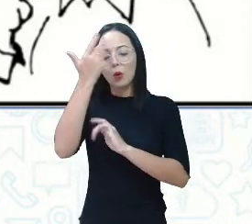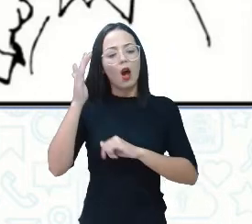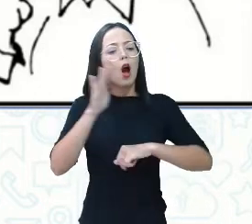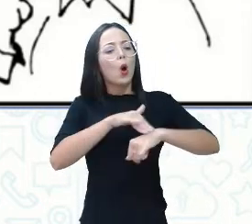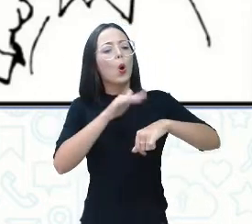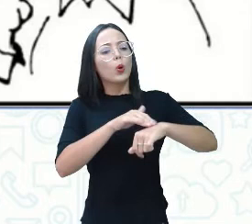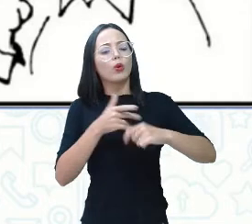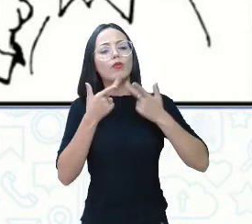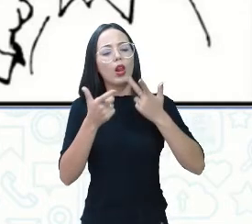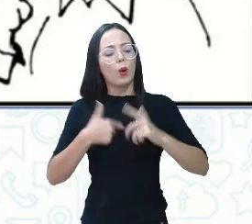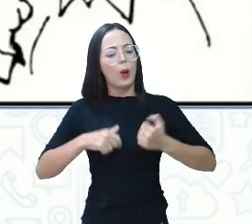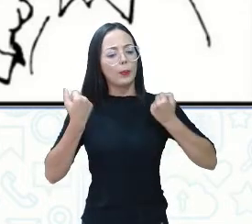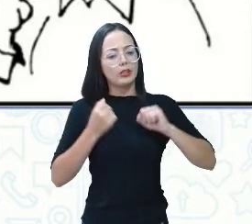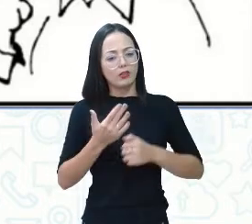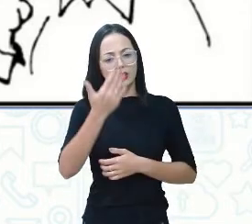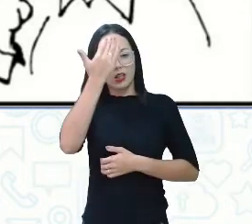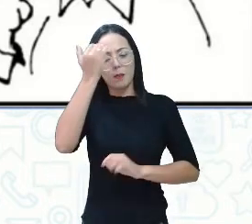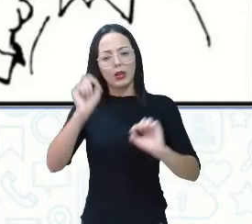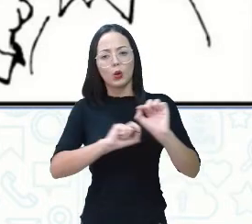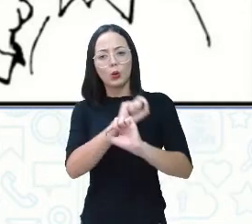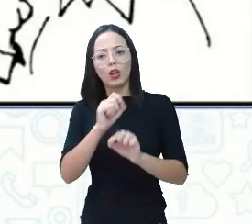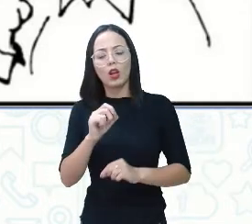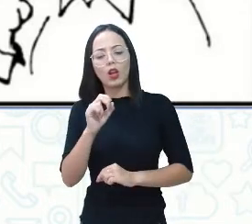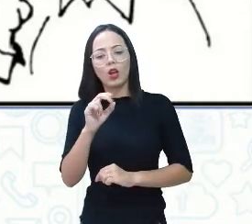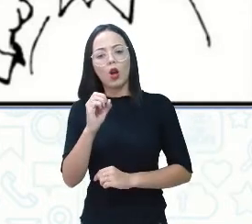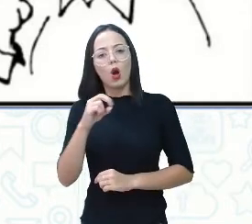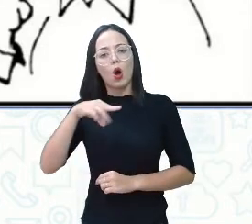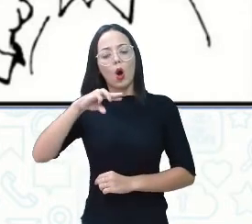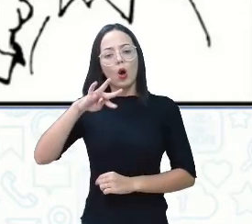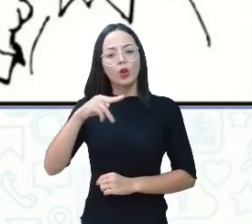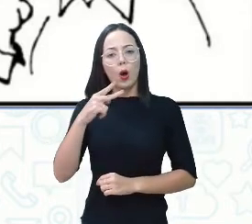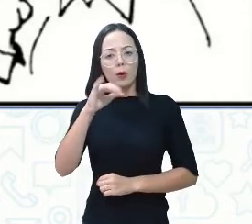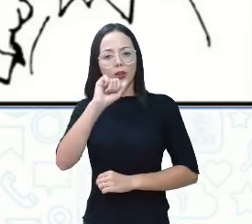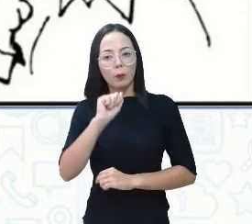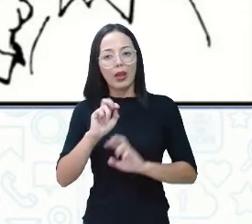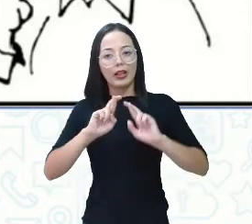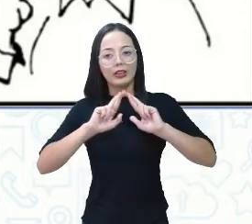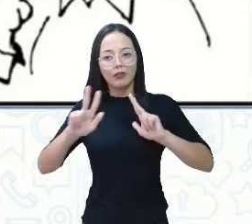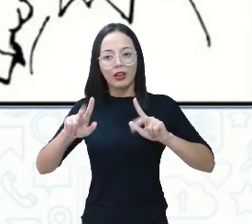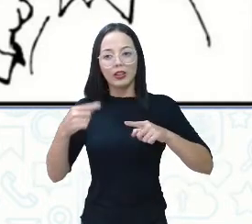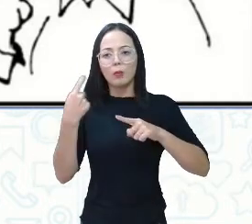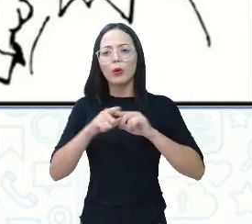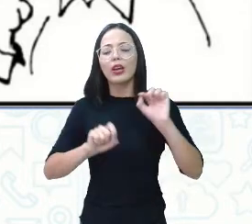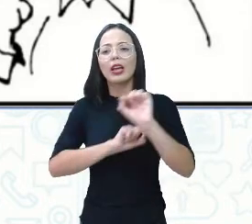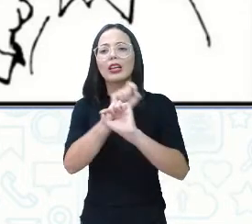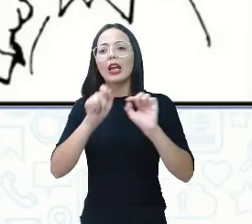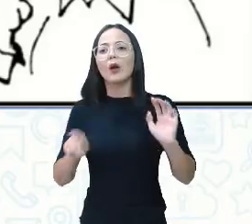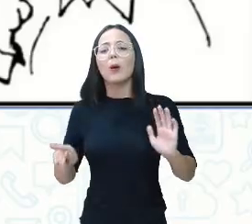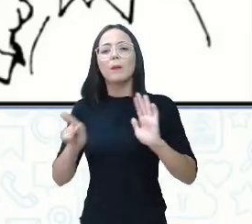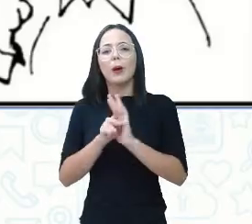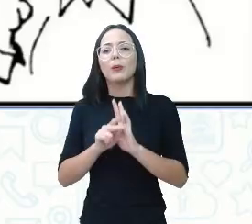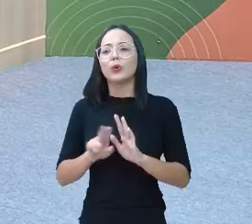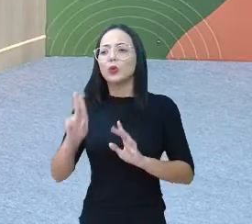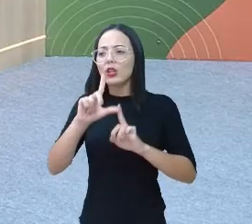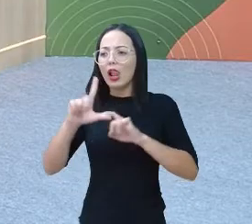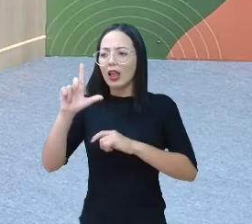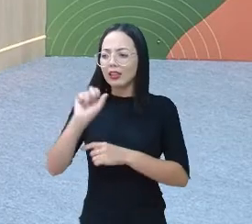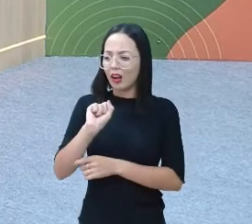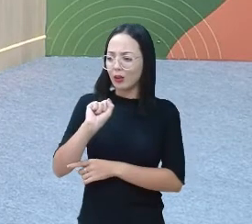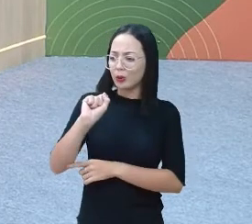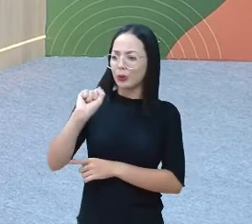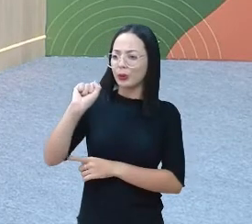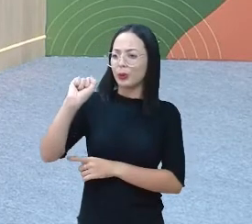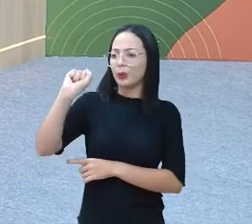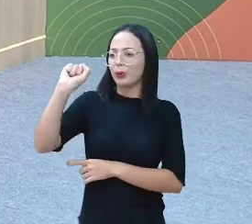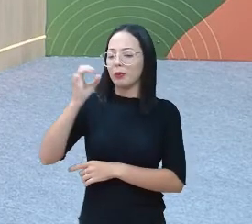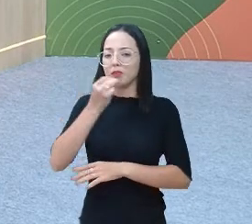assim, eu devia saber que a onomatopeia do ronco estava diferente. Quem ronca com a letra S? Normalmente, a gente, quando